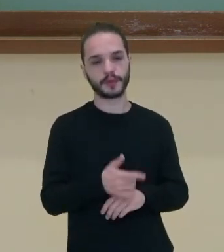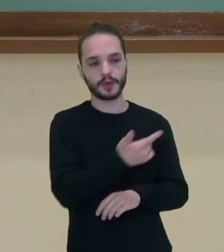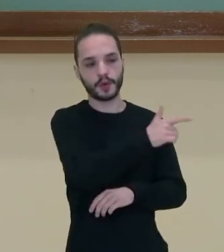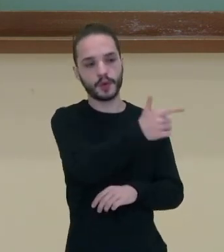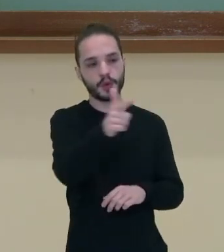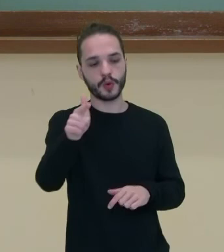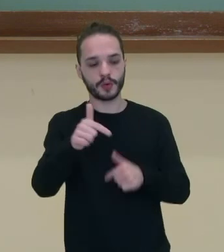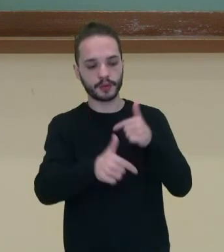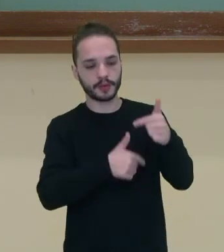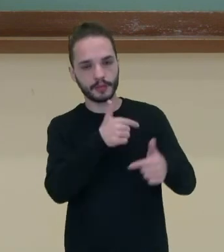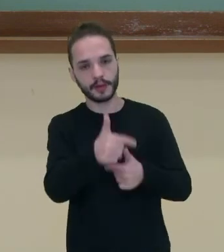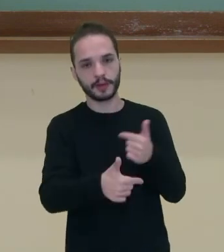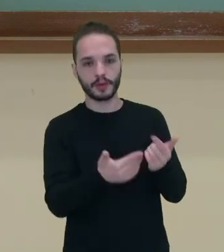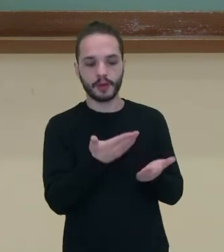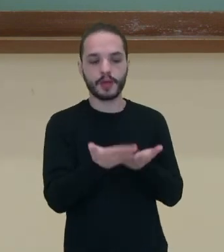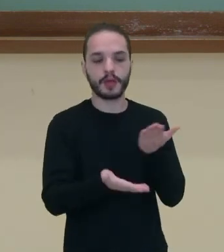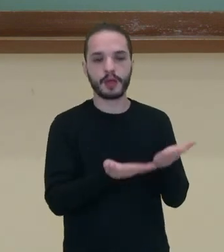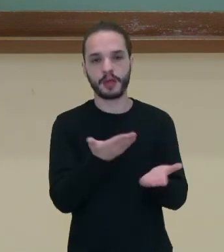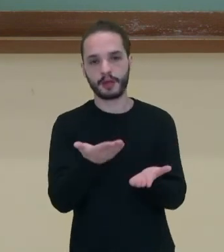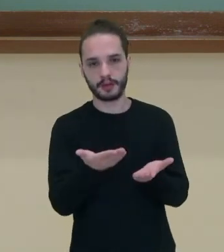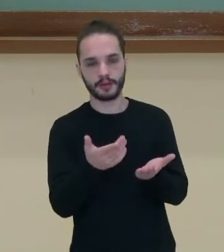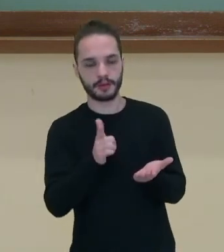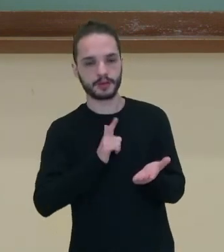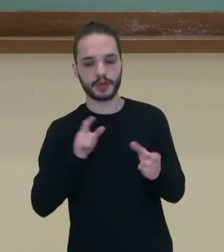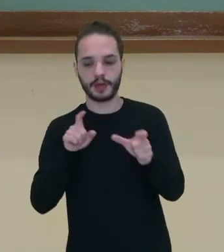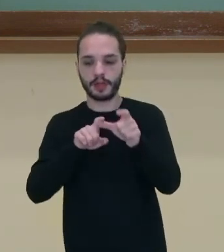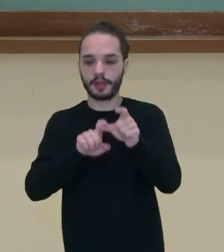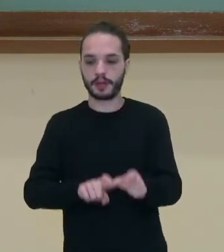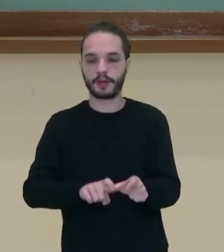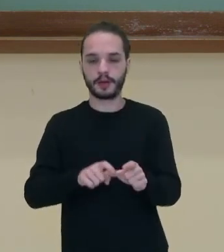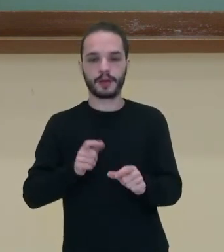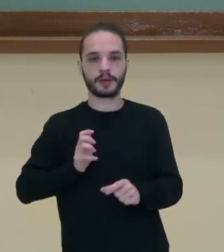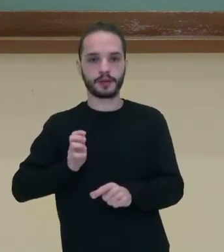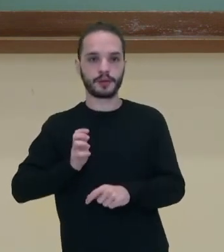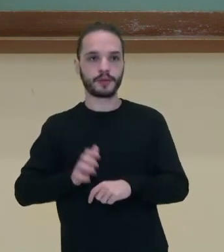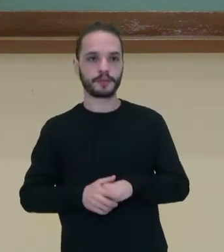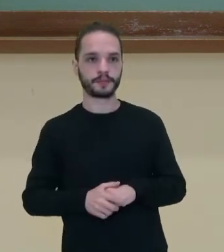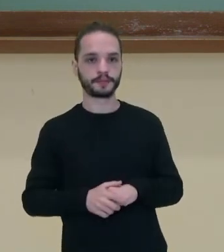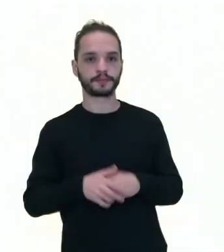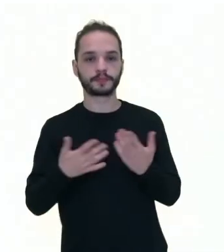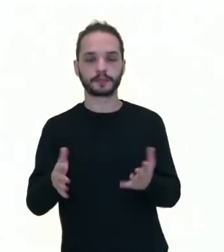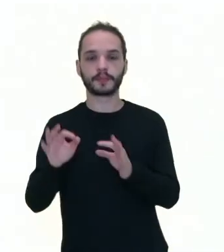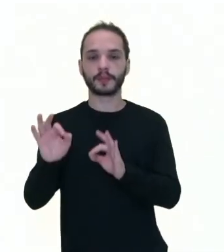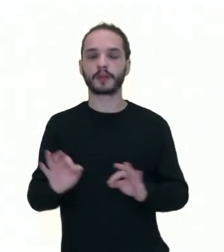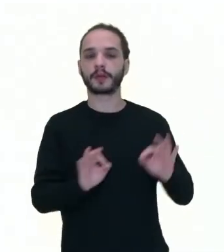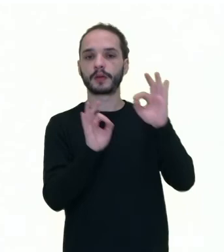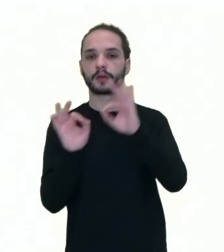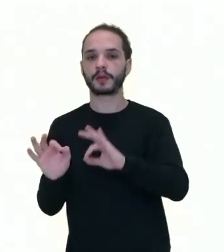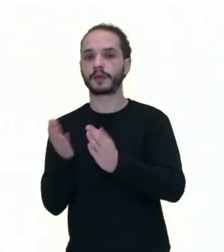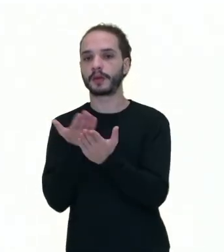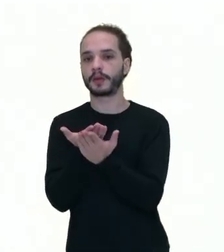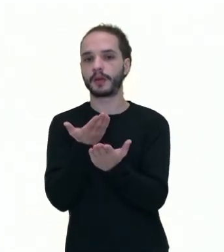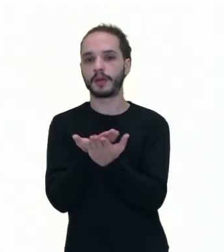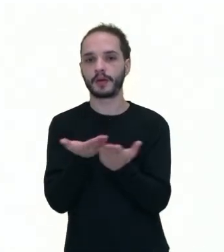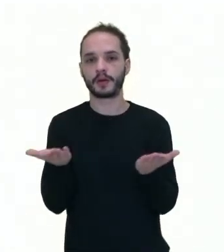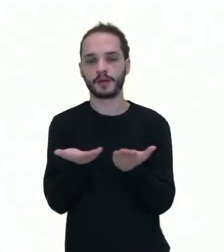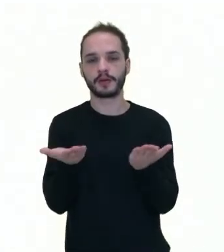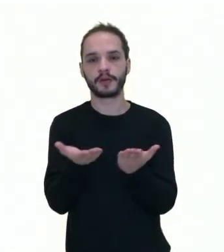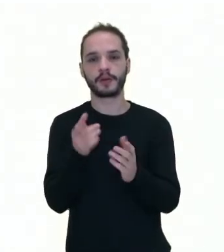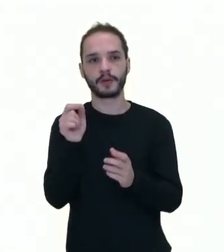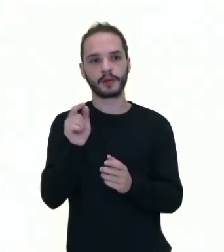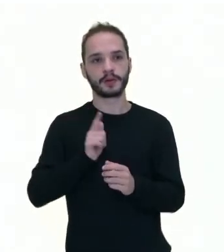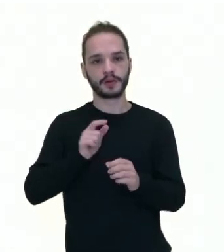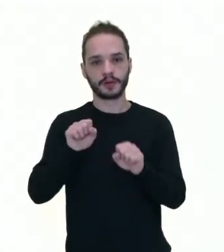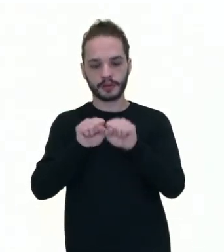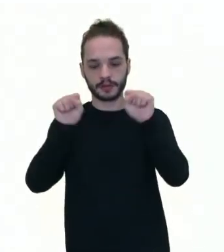dos servos e tudo mais, que eram dependentes da nobreza. Então, gente, o que nós vimos nesta aula? O sistema político vigente na